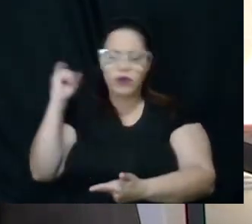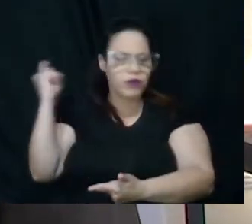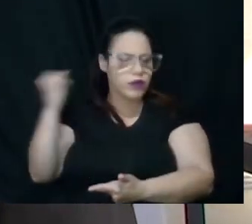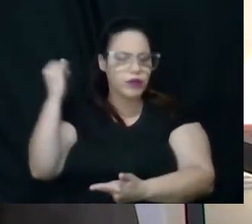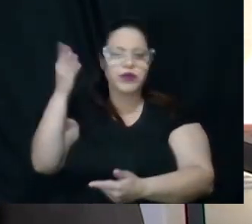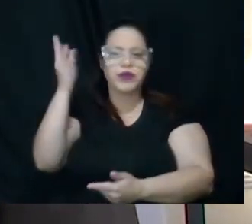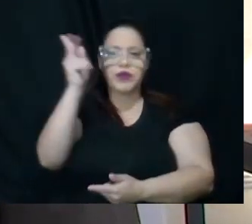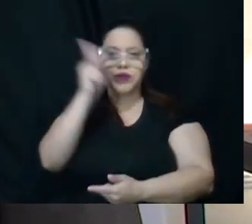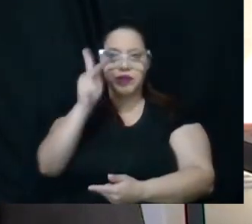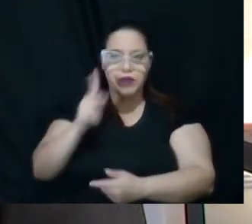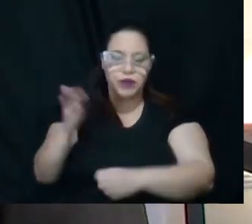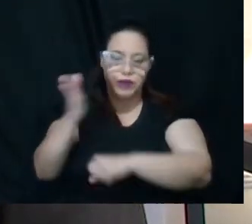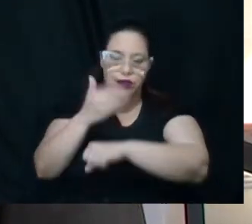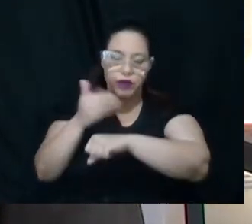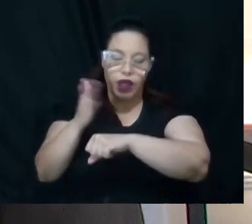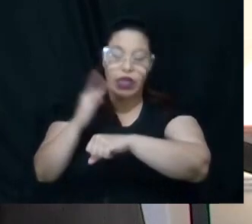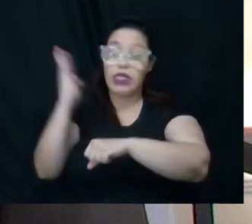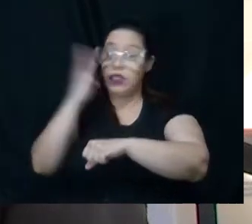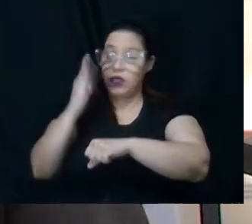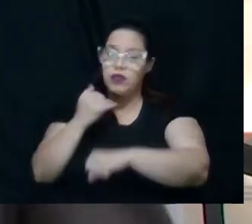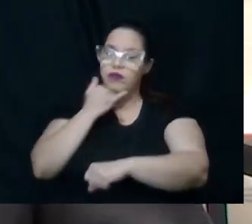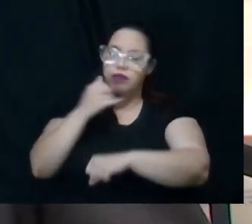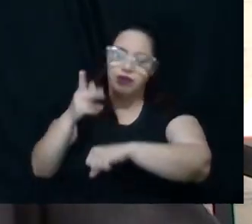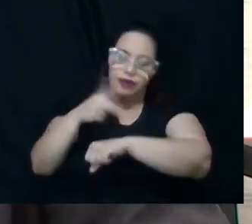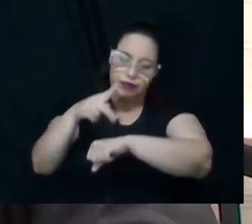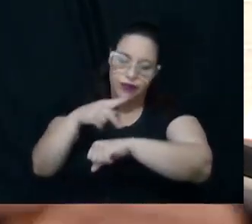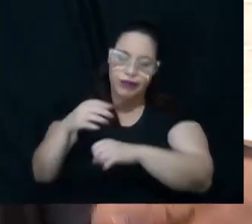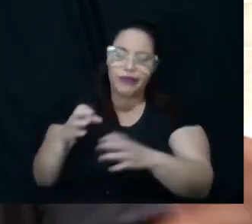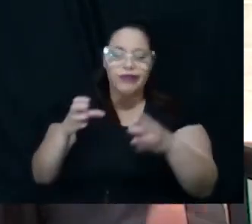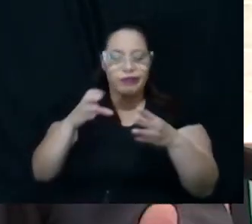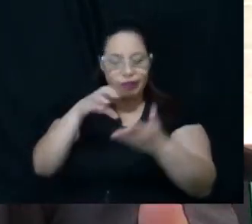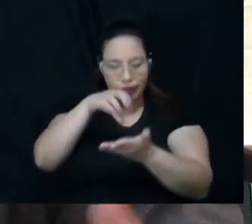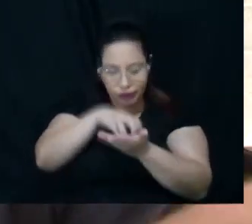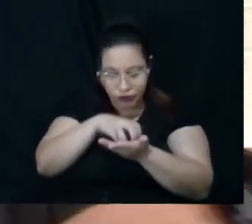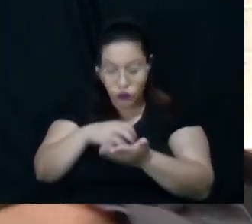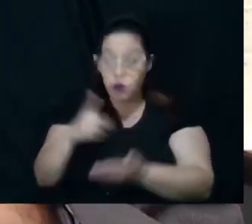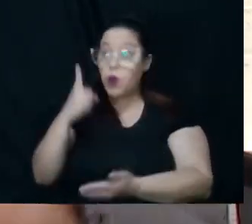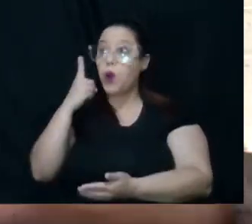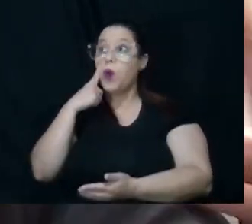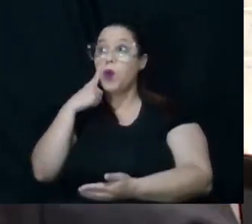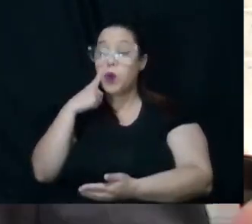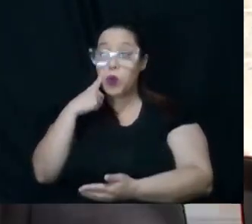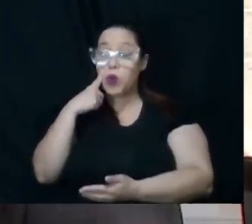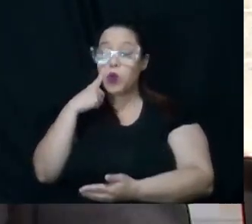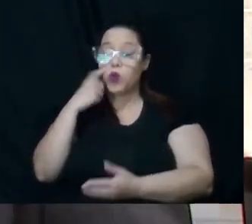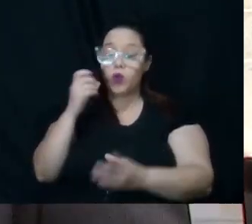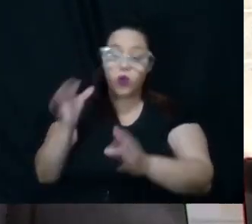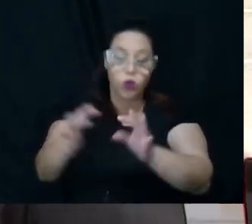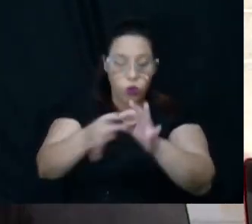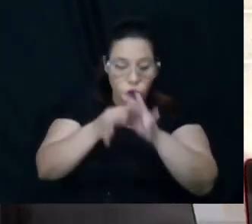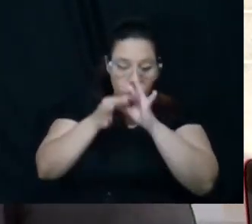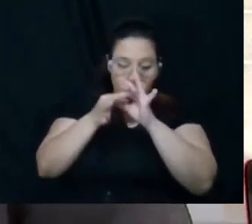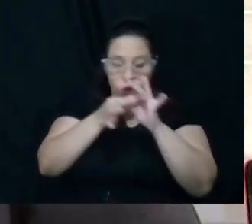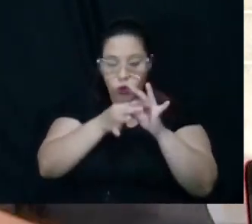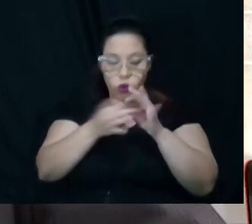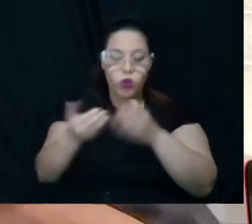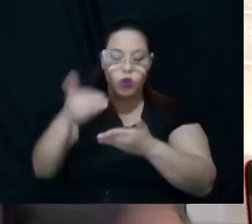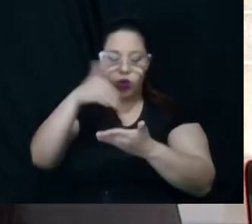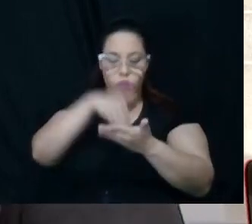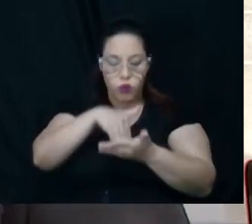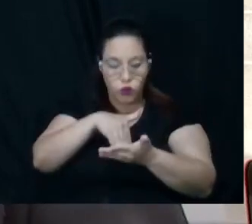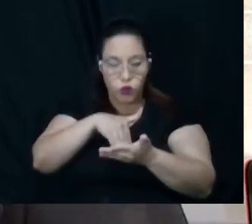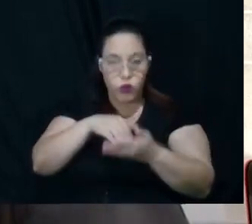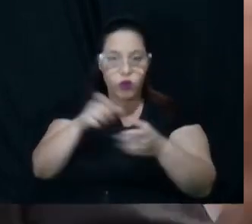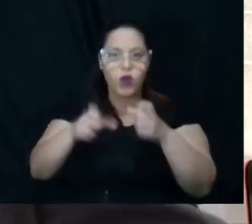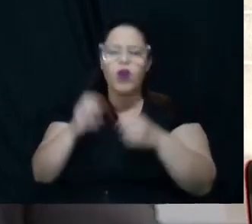eh do país então Eh essa centralidade e essa visão de integração elas trazem